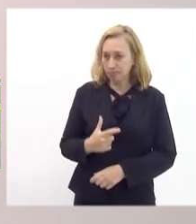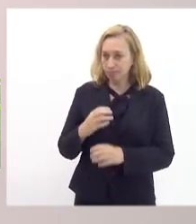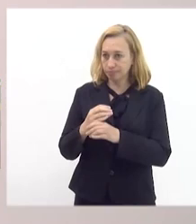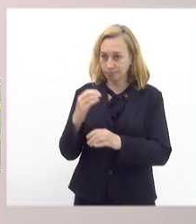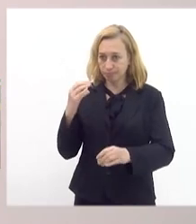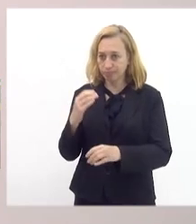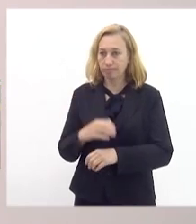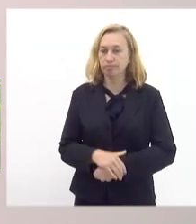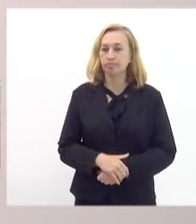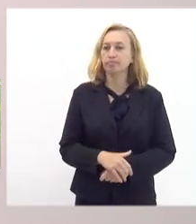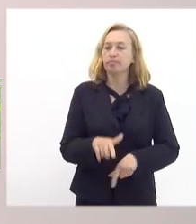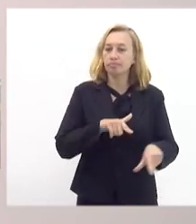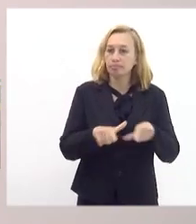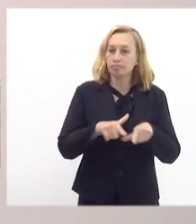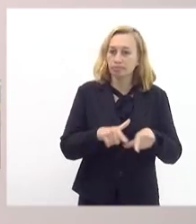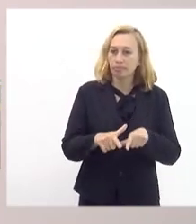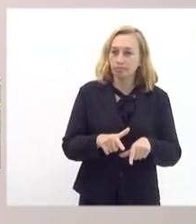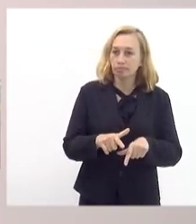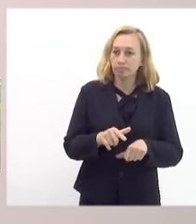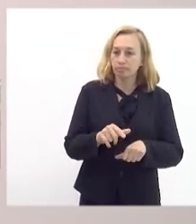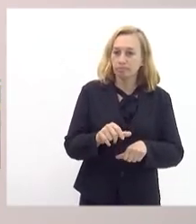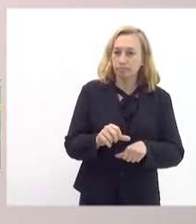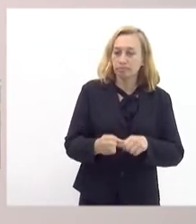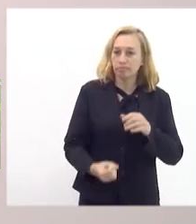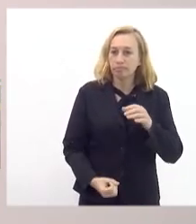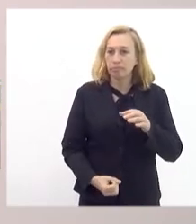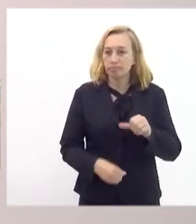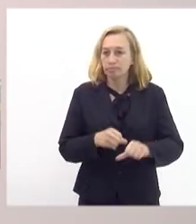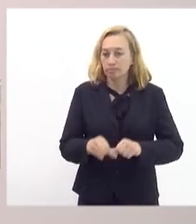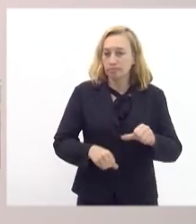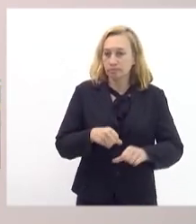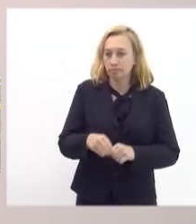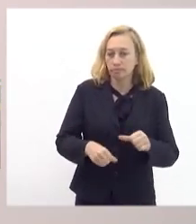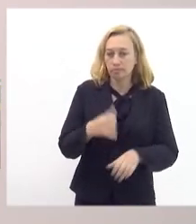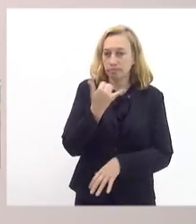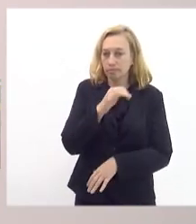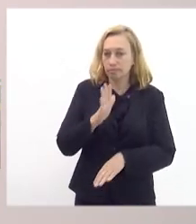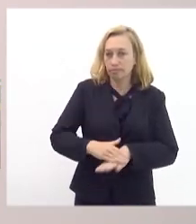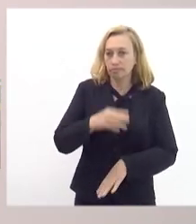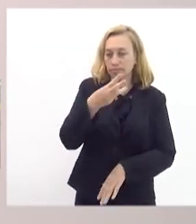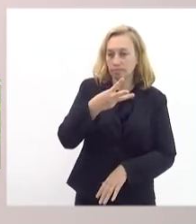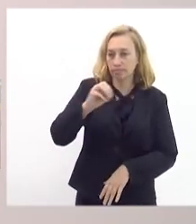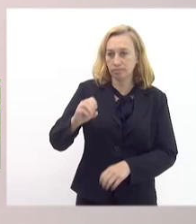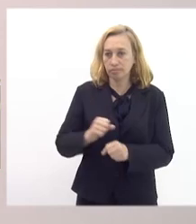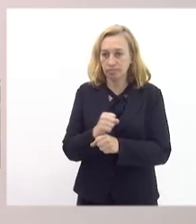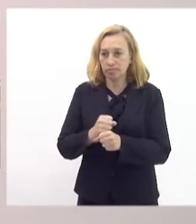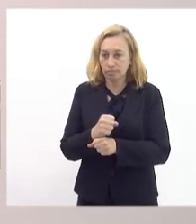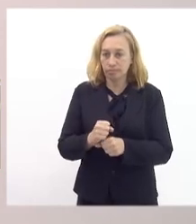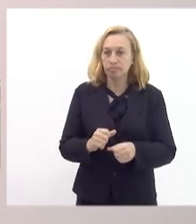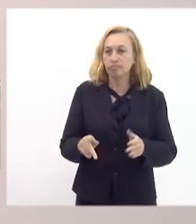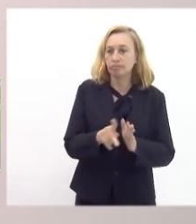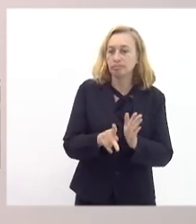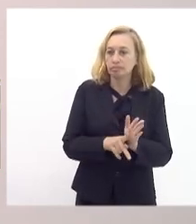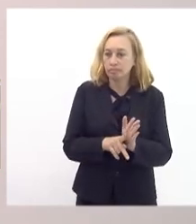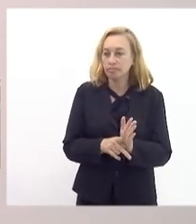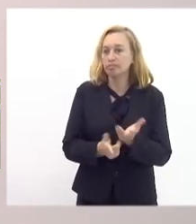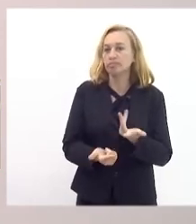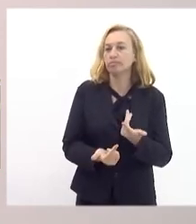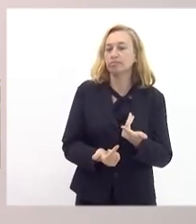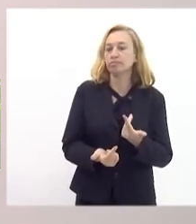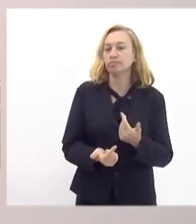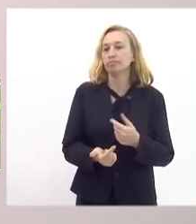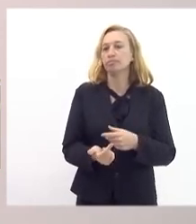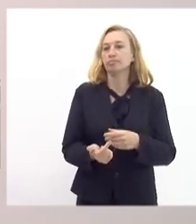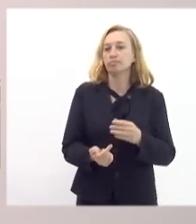engenheiro trabalho com geração de energia há mais de 30 anos trabalho com o projeto de geração de energia termoelétrica